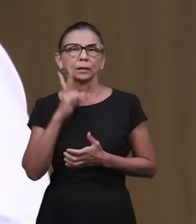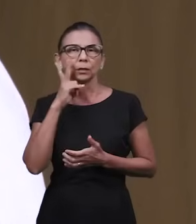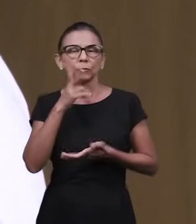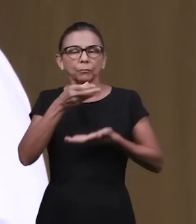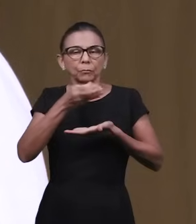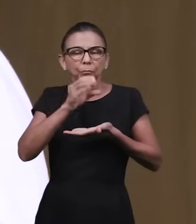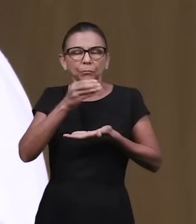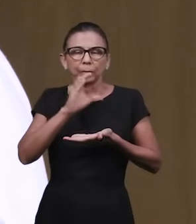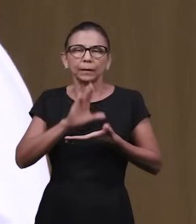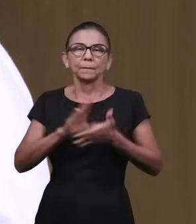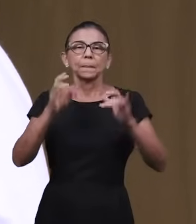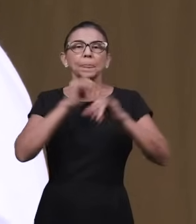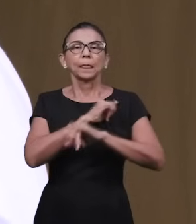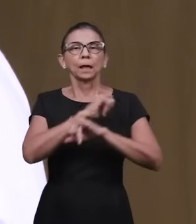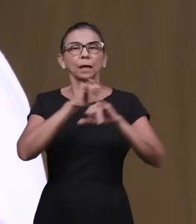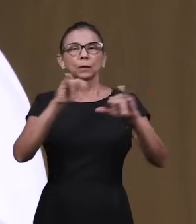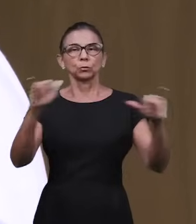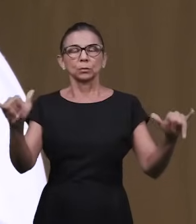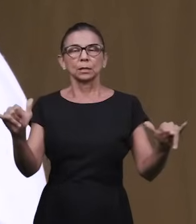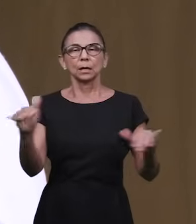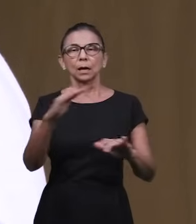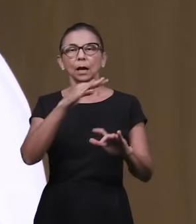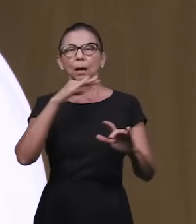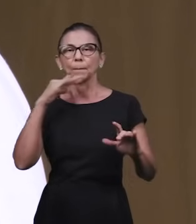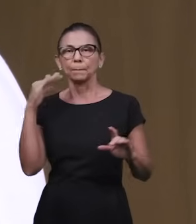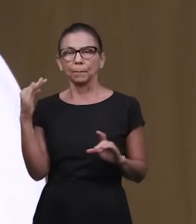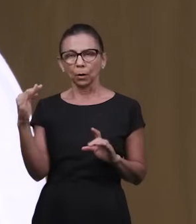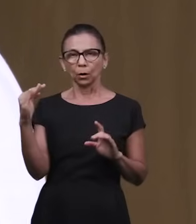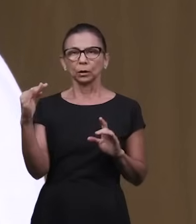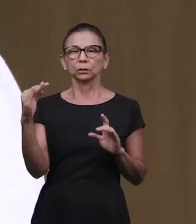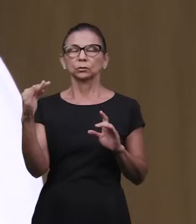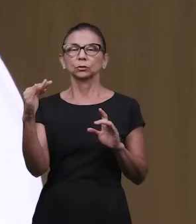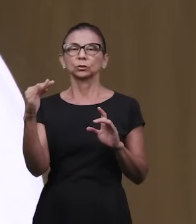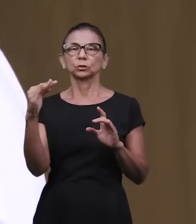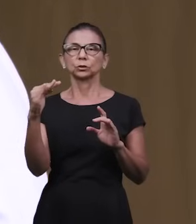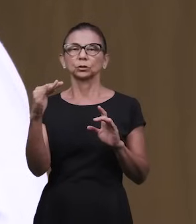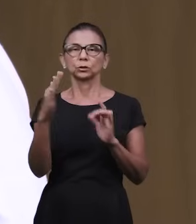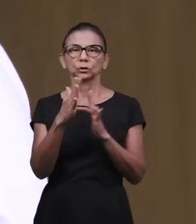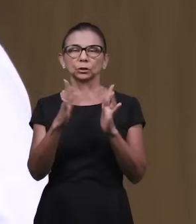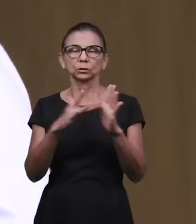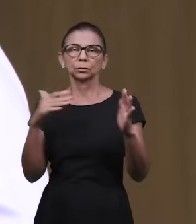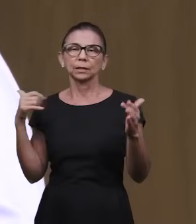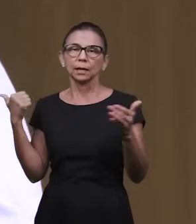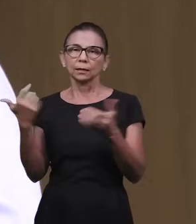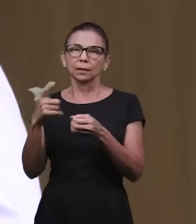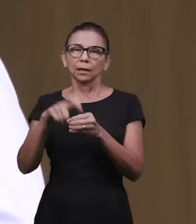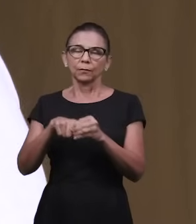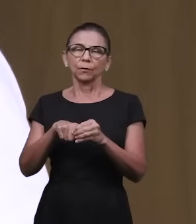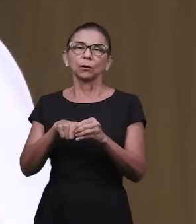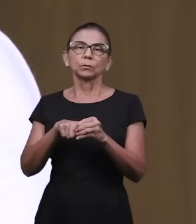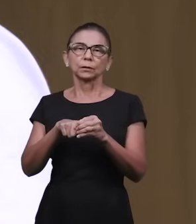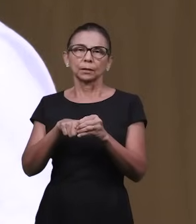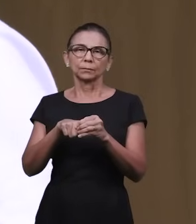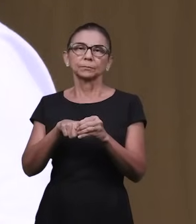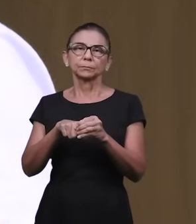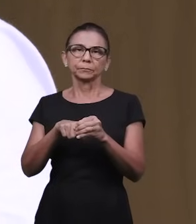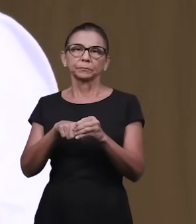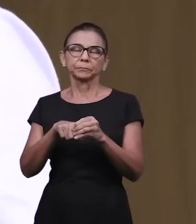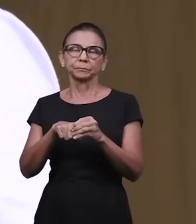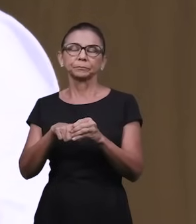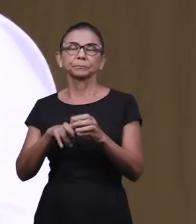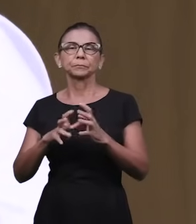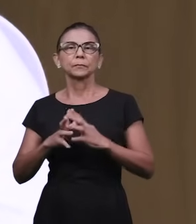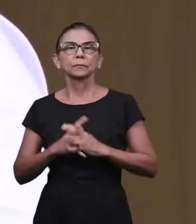cálice, anunciai a morte do Senhor até que venha. Então, a igreja é